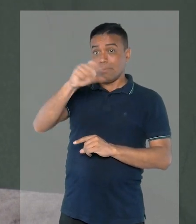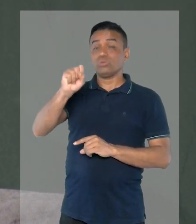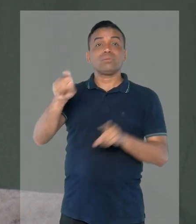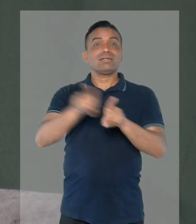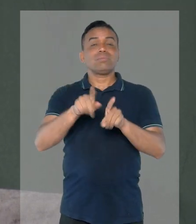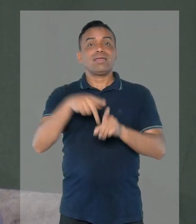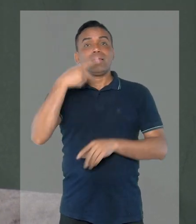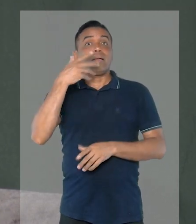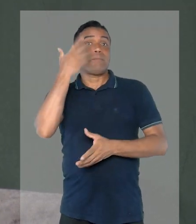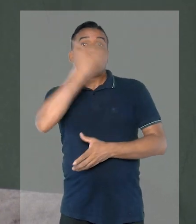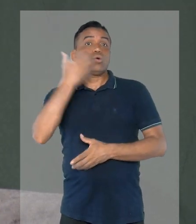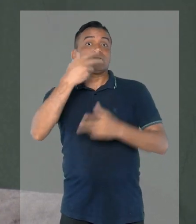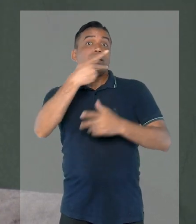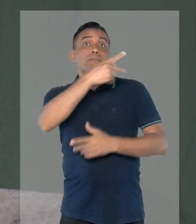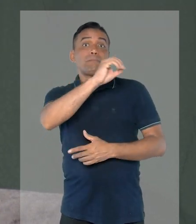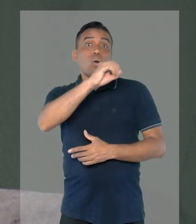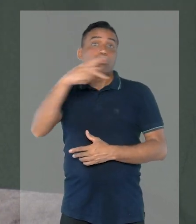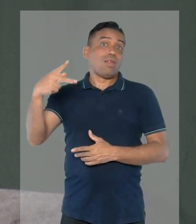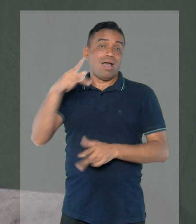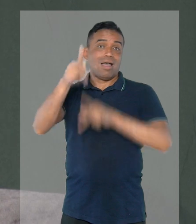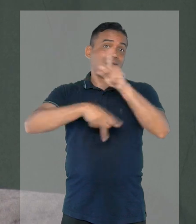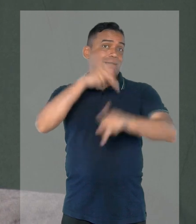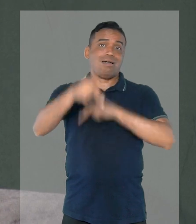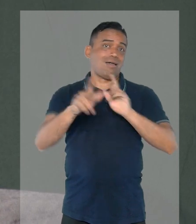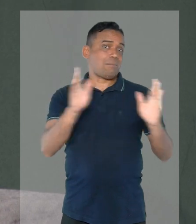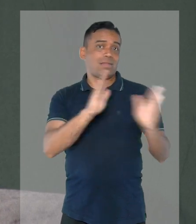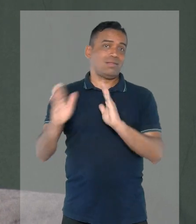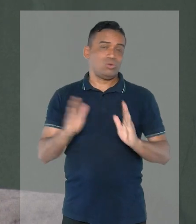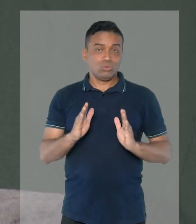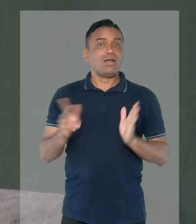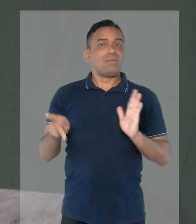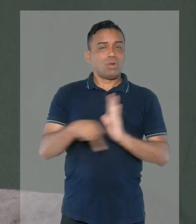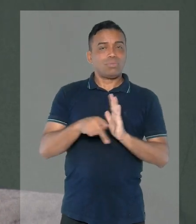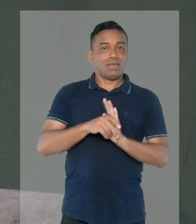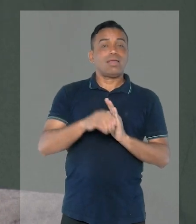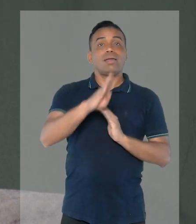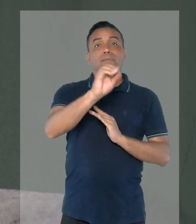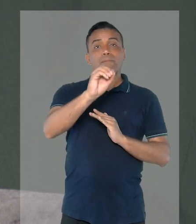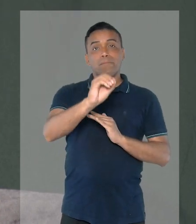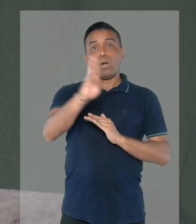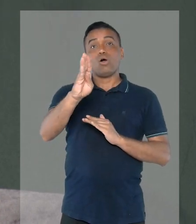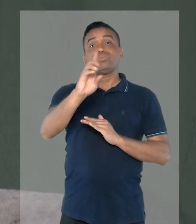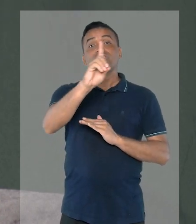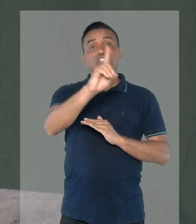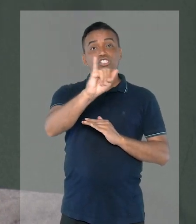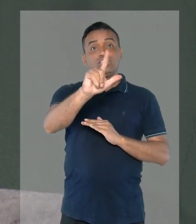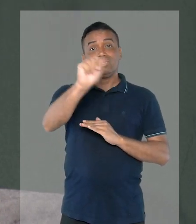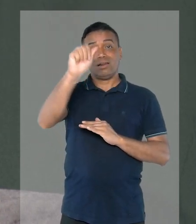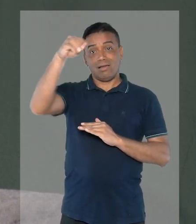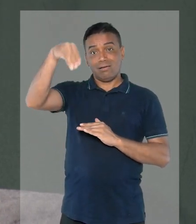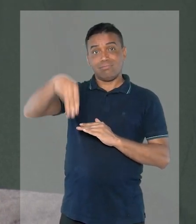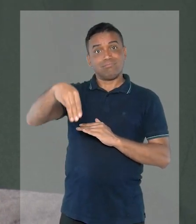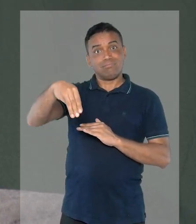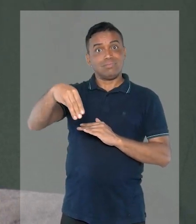Rolling Stones, dos Beatles, de tudo. Mas não só do que agora já é Bob Dylan que ganhou o Nobel, mas o que é Bob Dylan sem